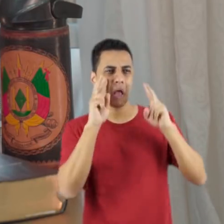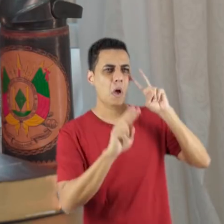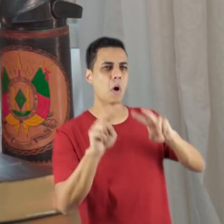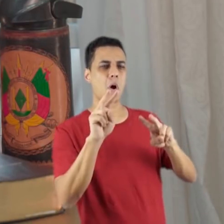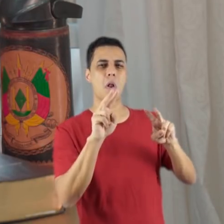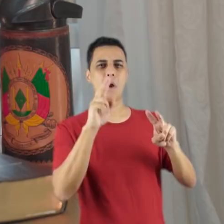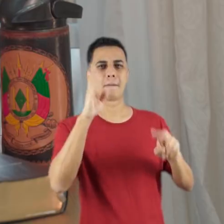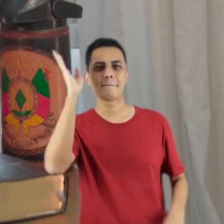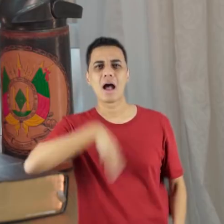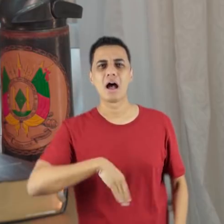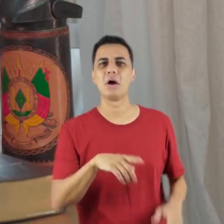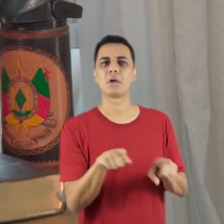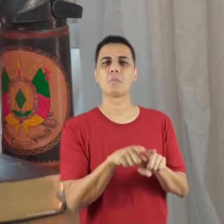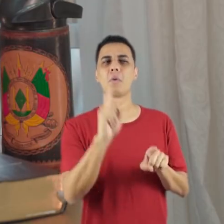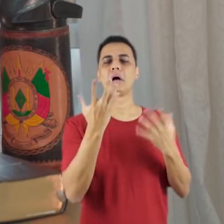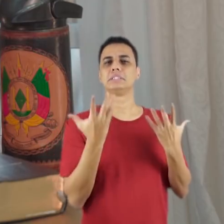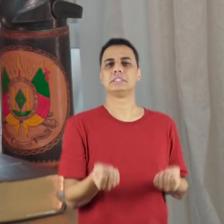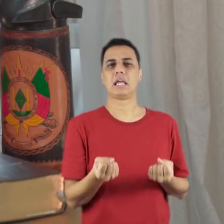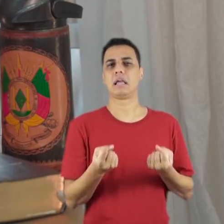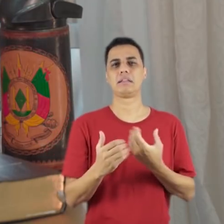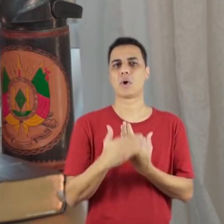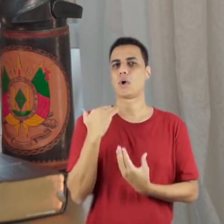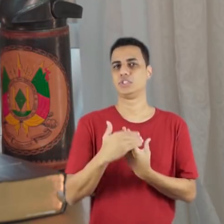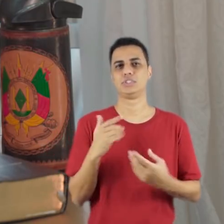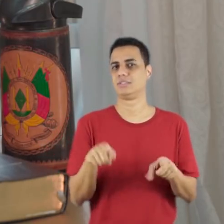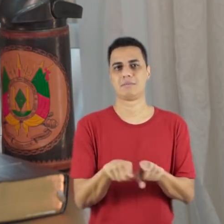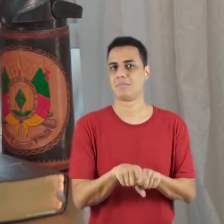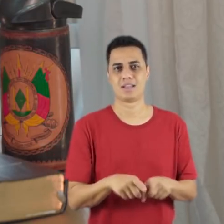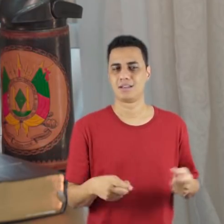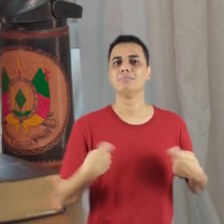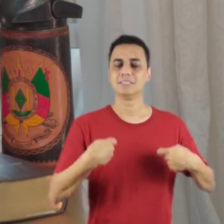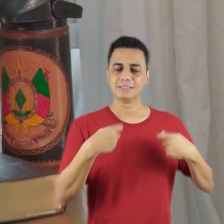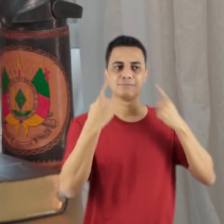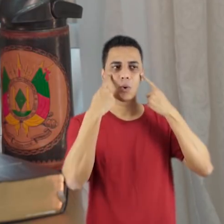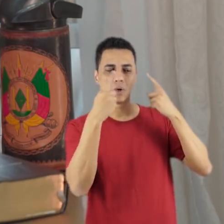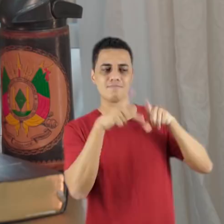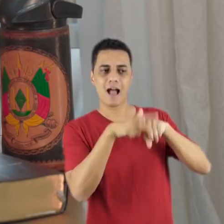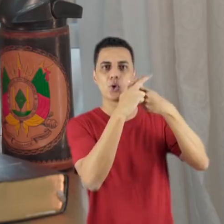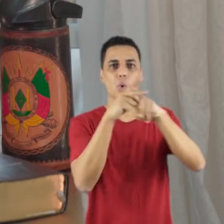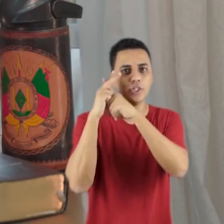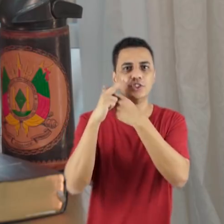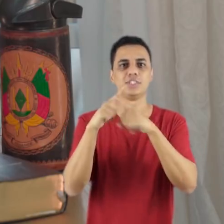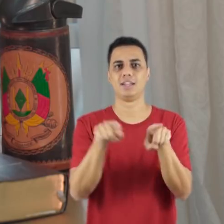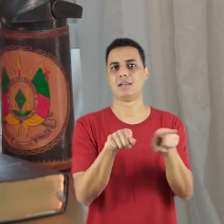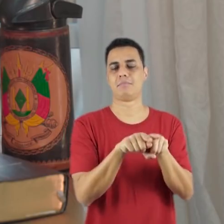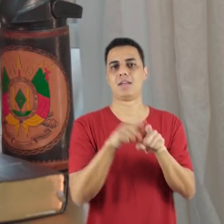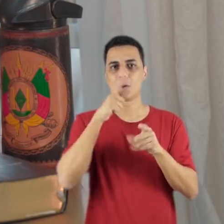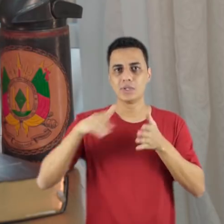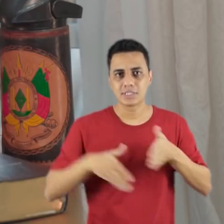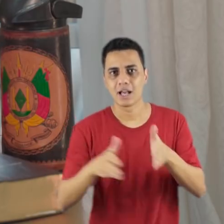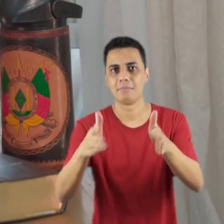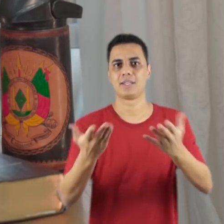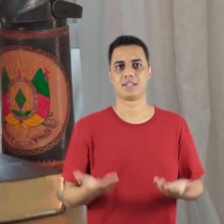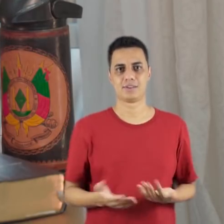uma correção em sua função primária, precisam de um ajuste para voltar a enxergar corretamente. Por vezes, uma sobreposição